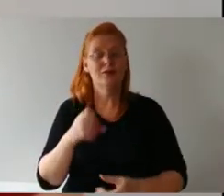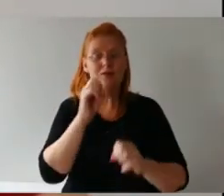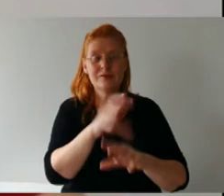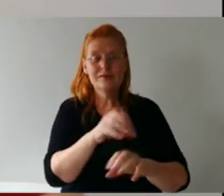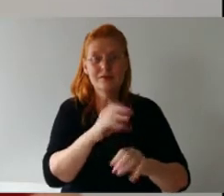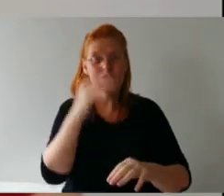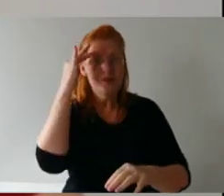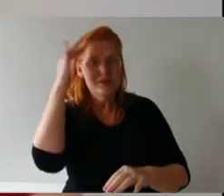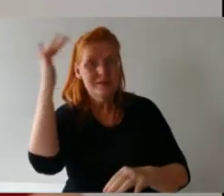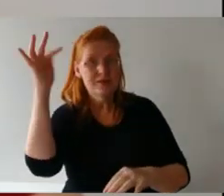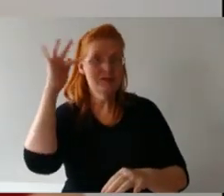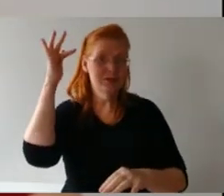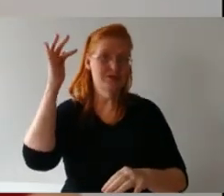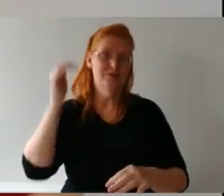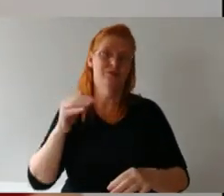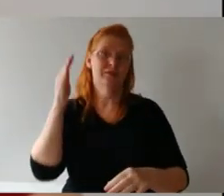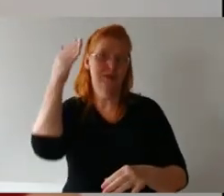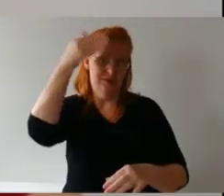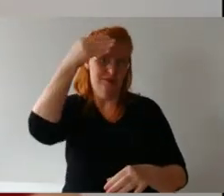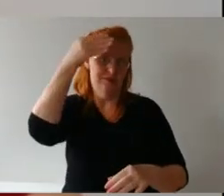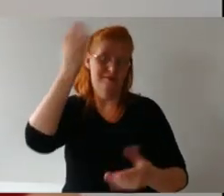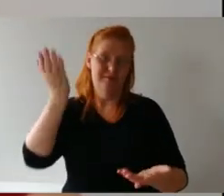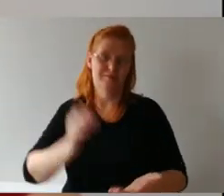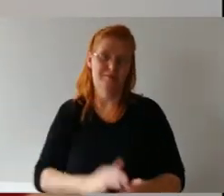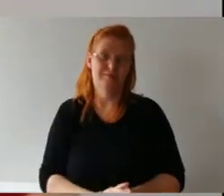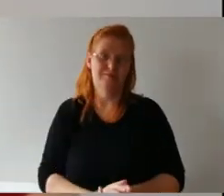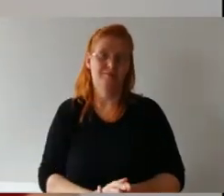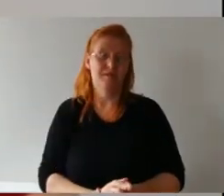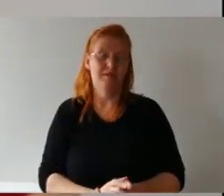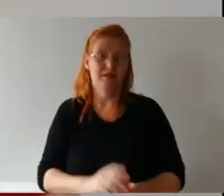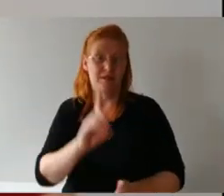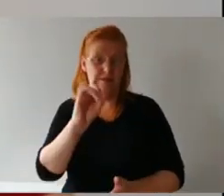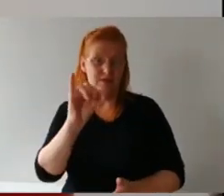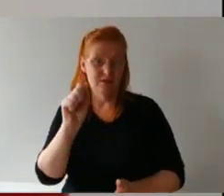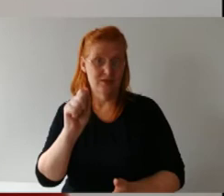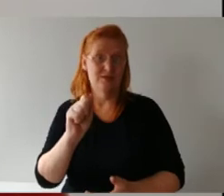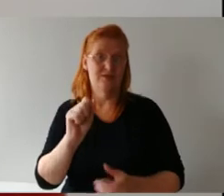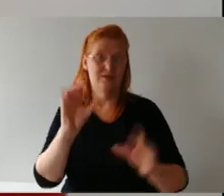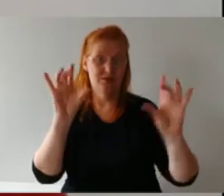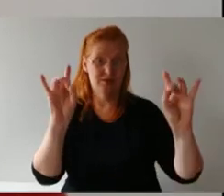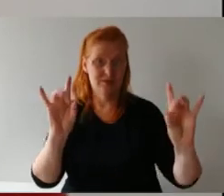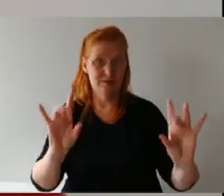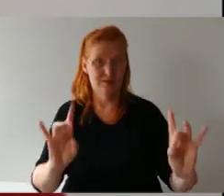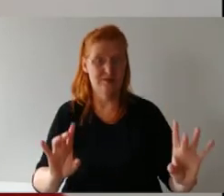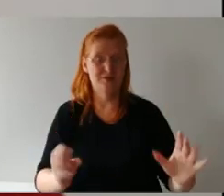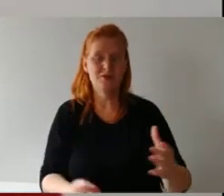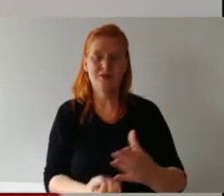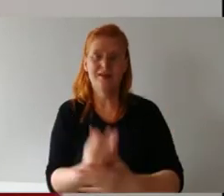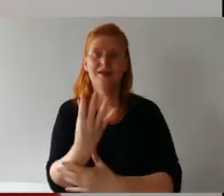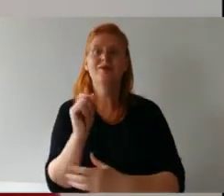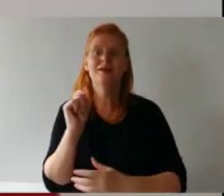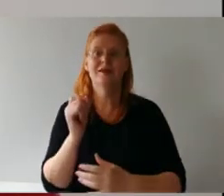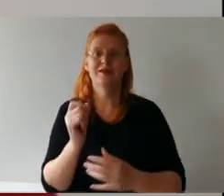a palavra e ao pensamento de Gilles Deleuze. E neste dia